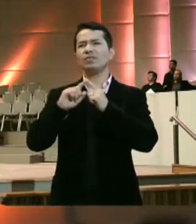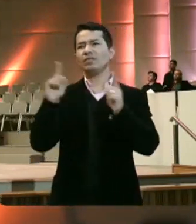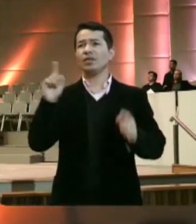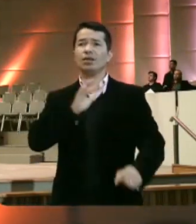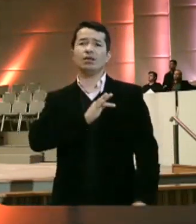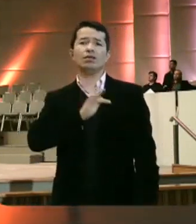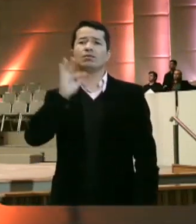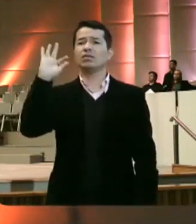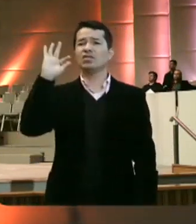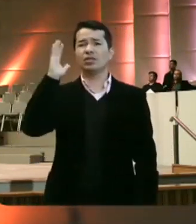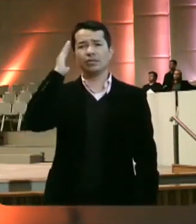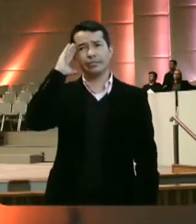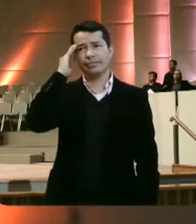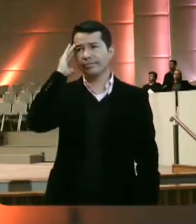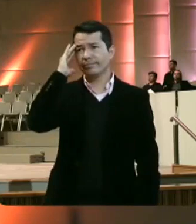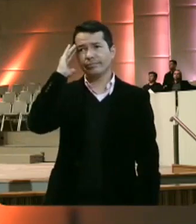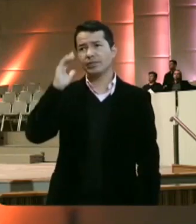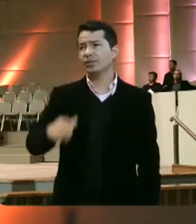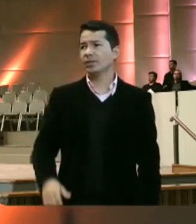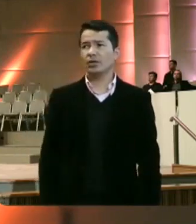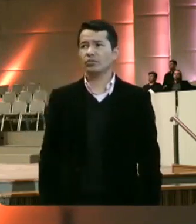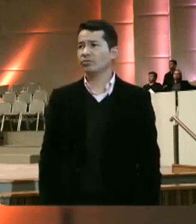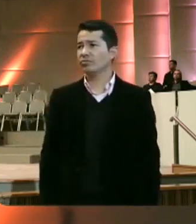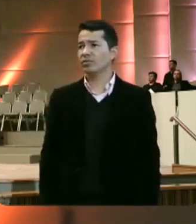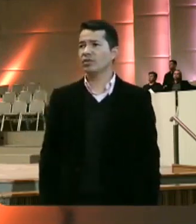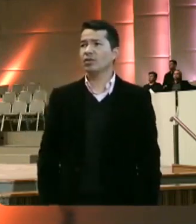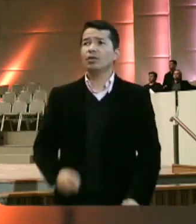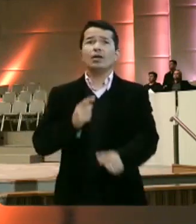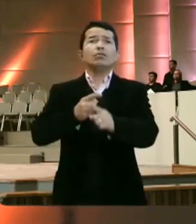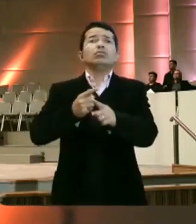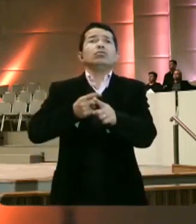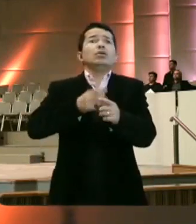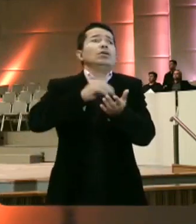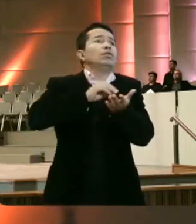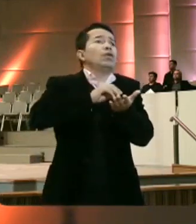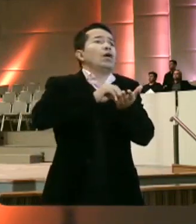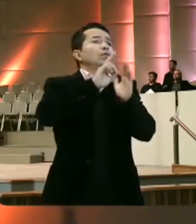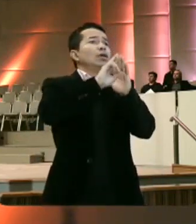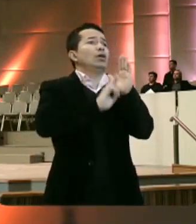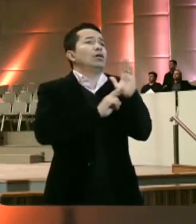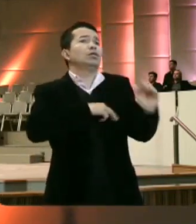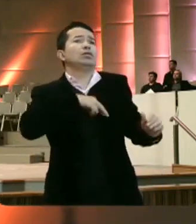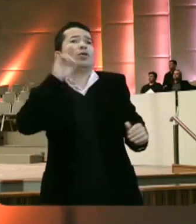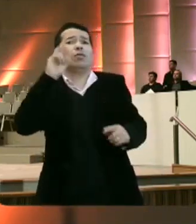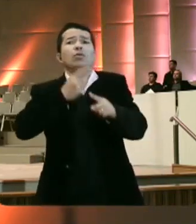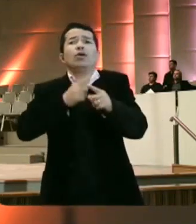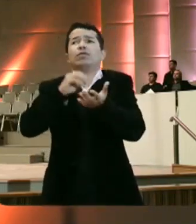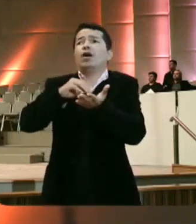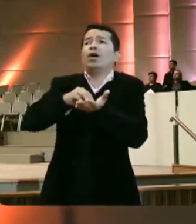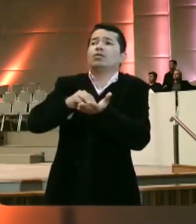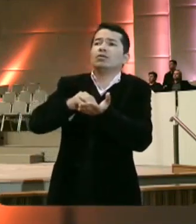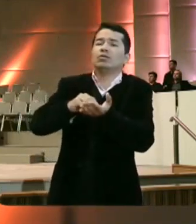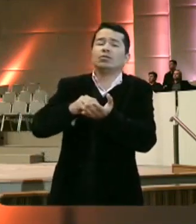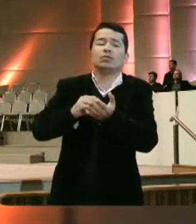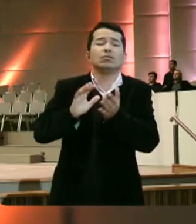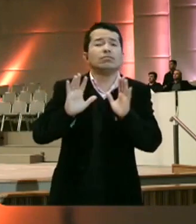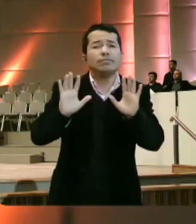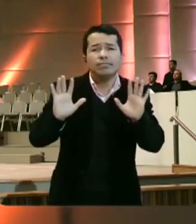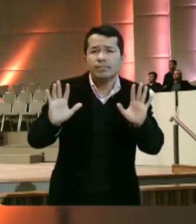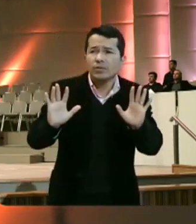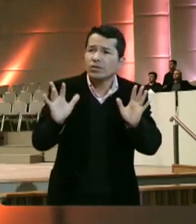entendiam. Por que que não tem uma série de ritos que garantam? Porque Jesus é